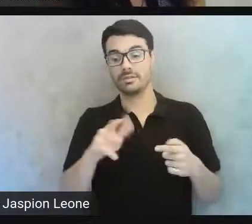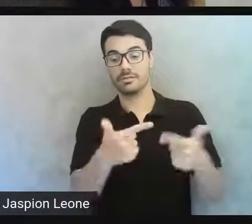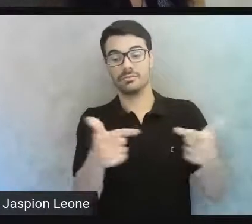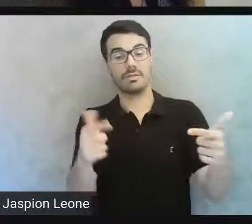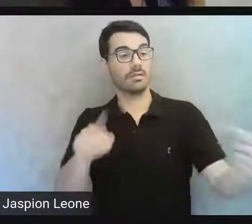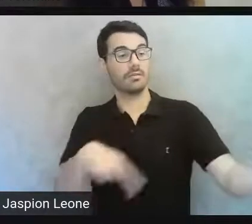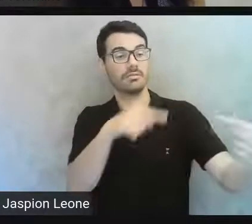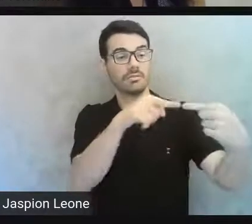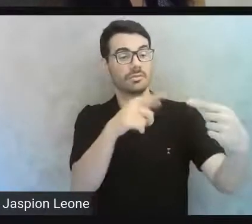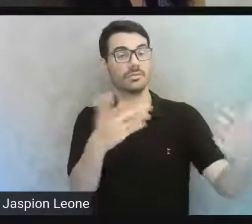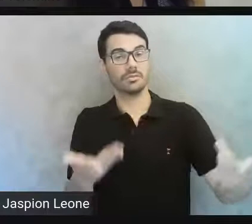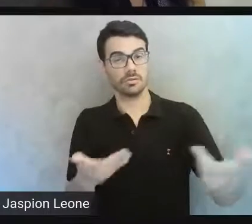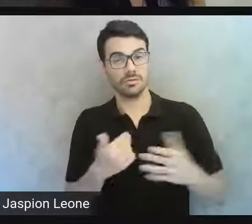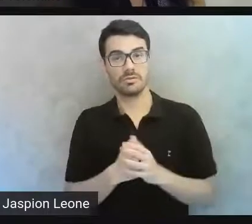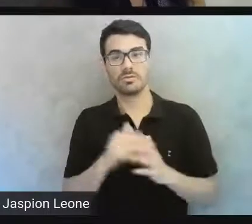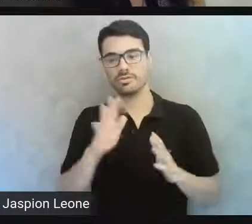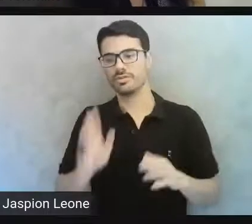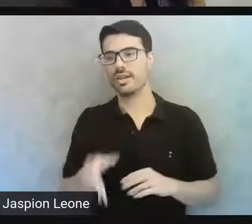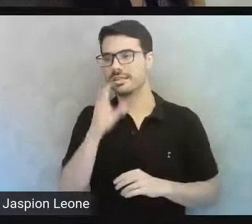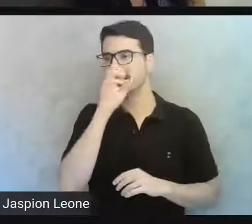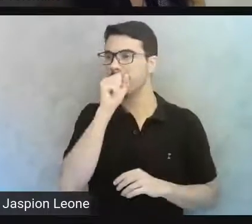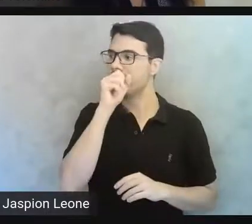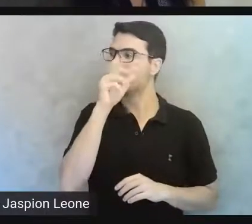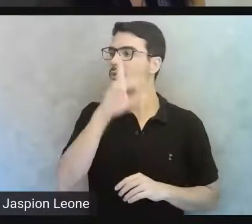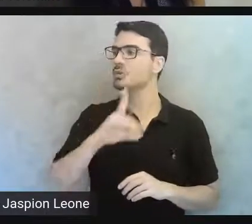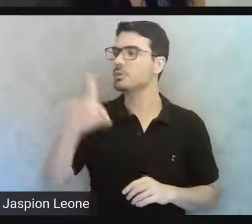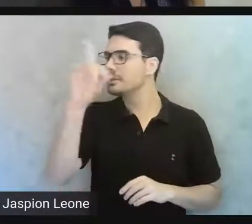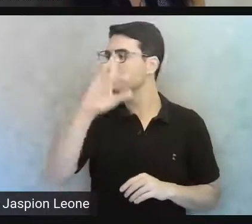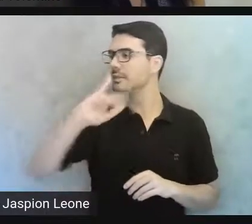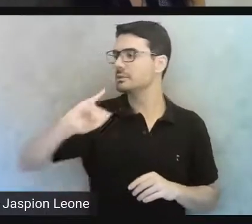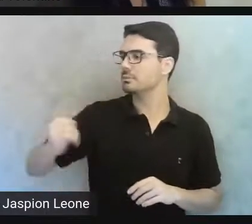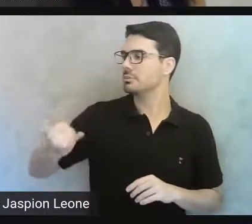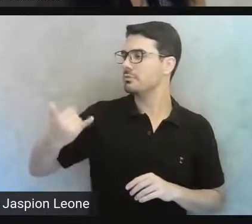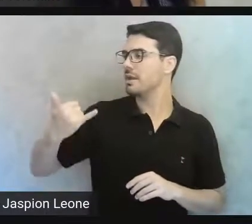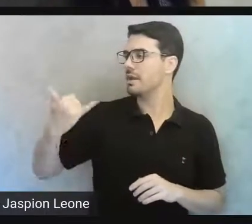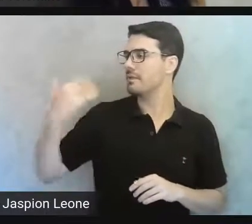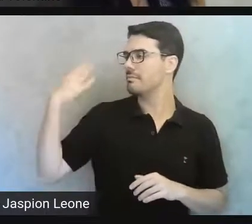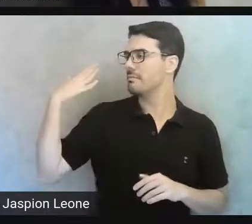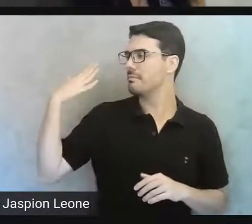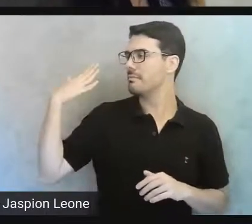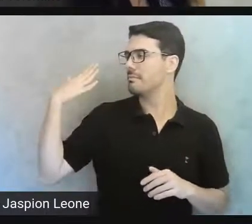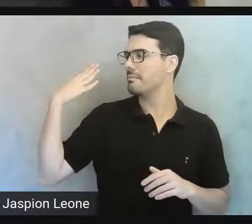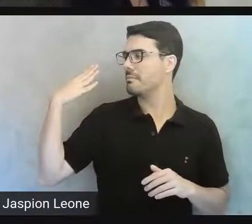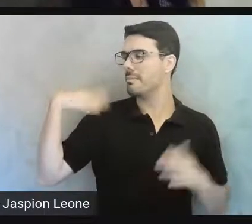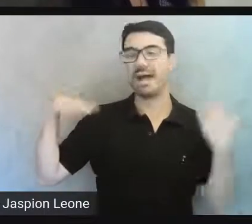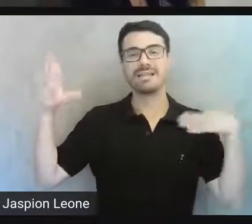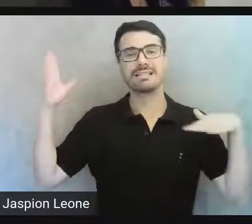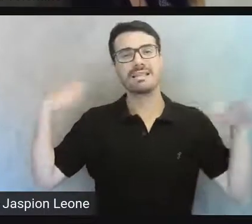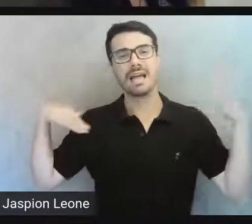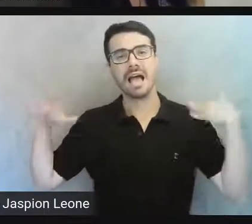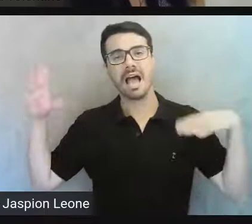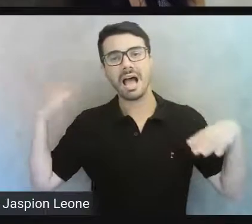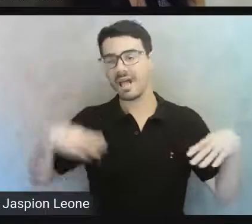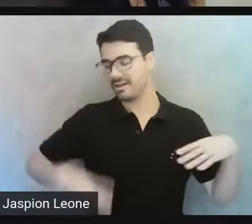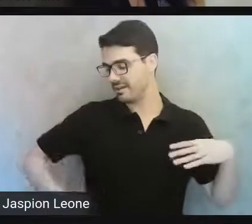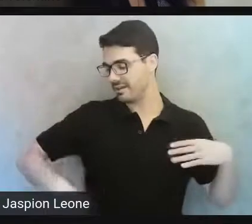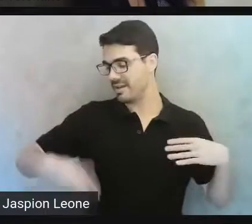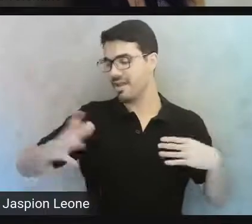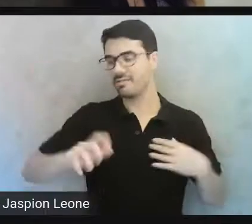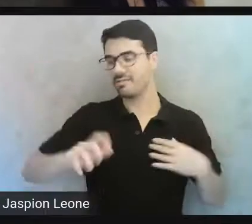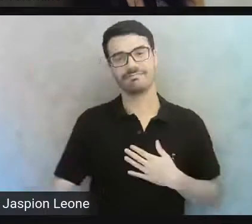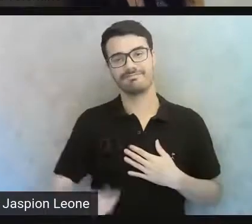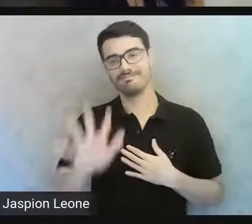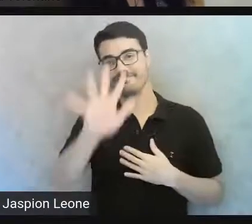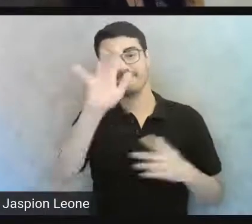e às vezes a gente não está no final de semana, vai passear, e acaba gastando muito mais do que pode, né, e compromete esses objetivos que a gente tem.